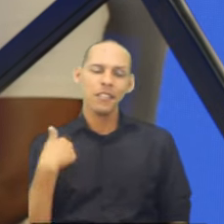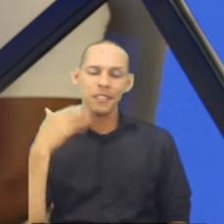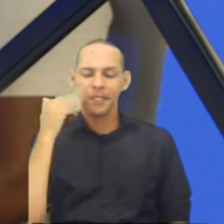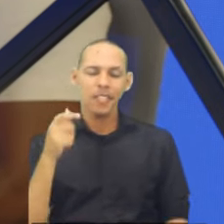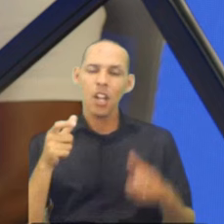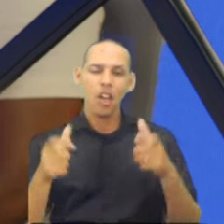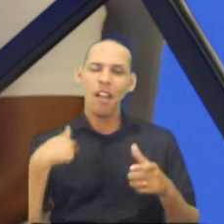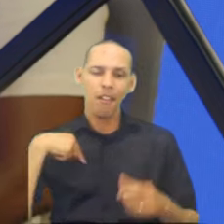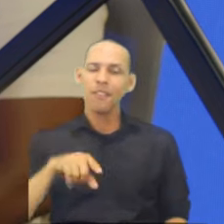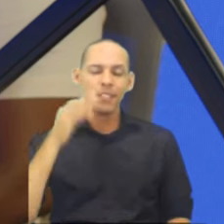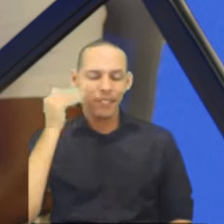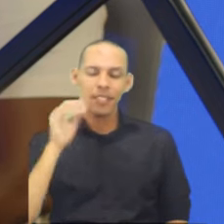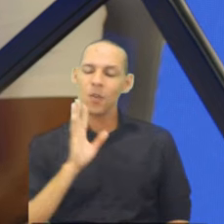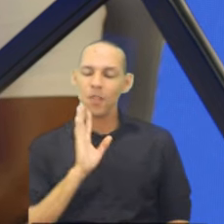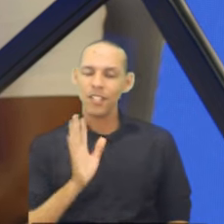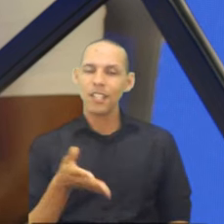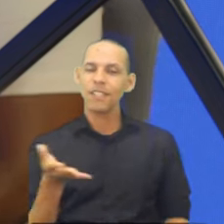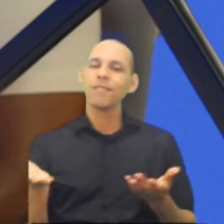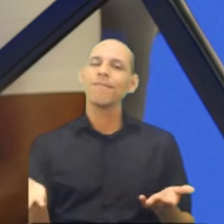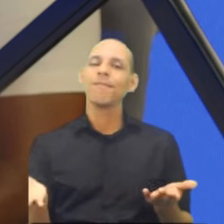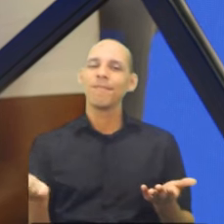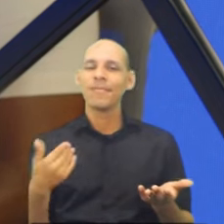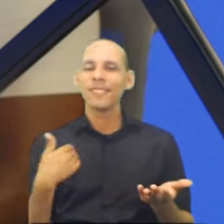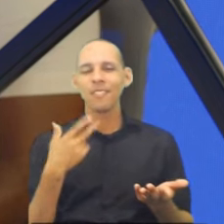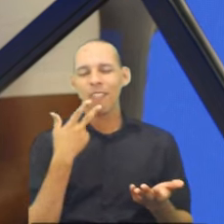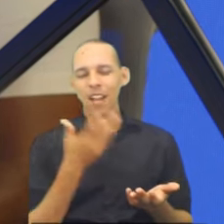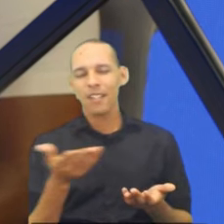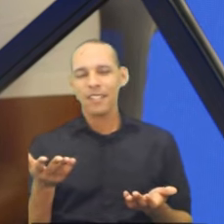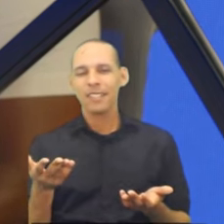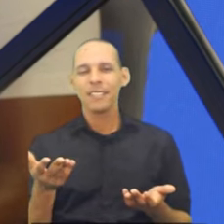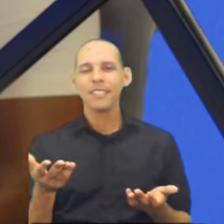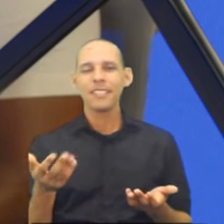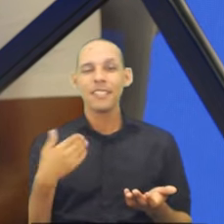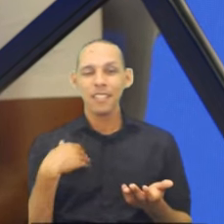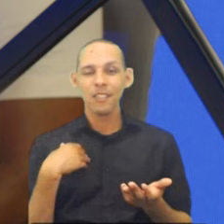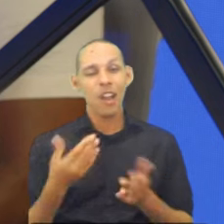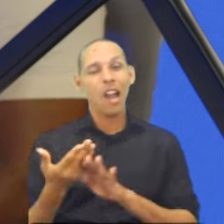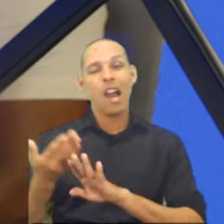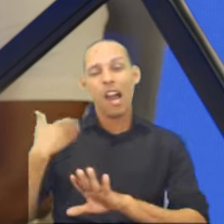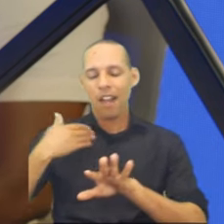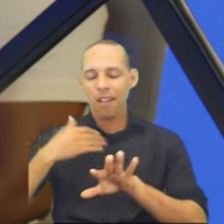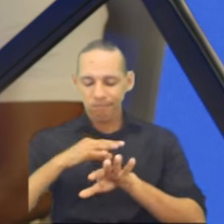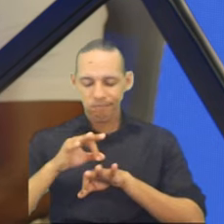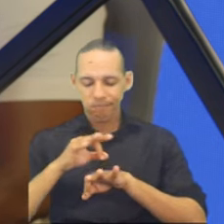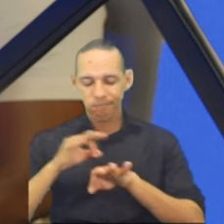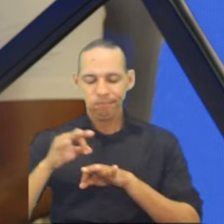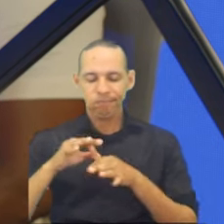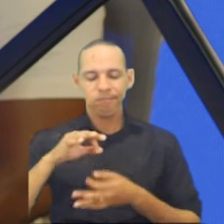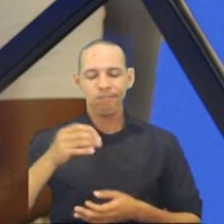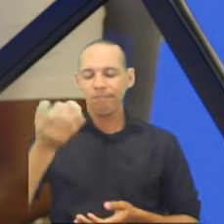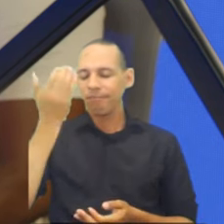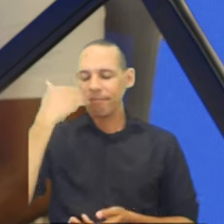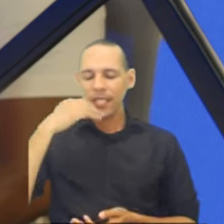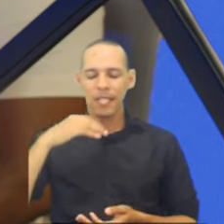assim já sei para que que lugar que eu tô indo E aí gente eu vou falar para vocês que eu confesso que eu me preparo e